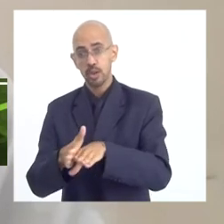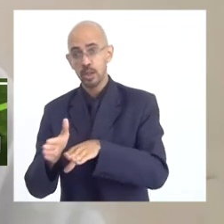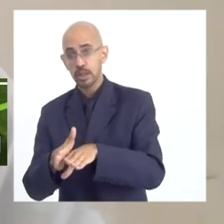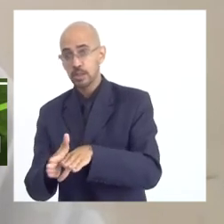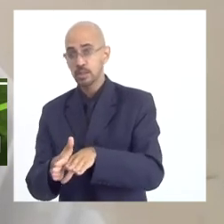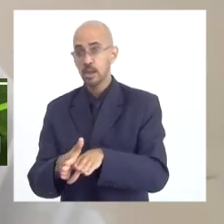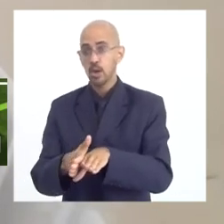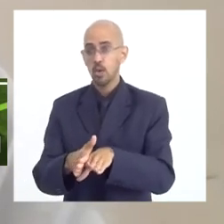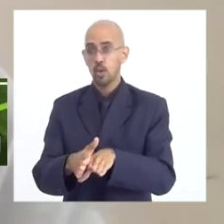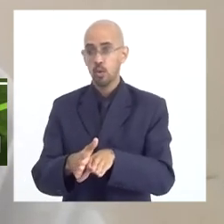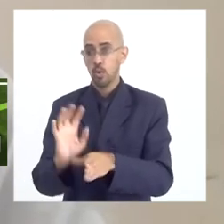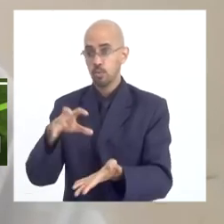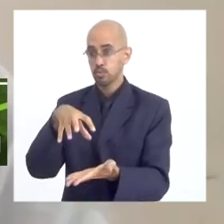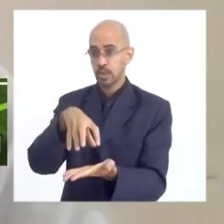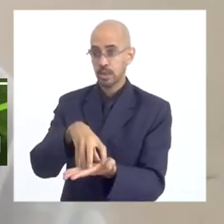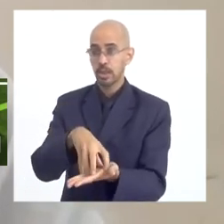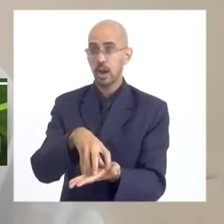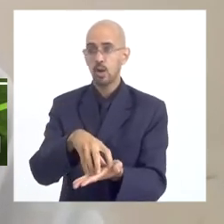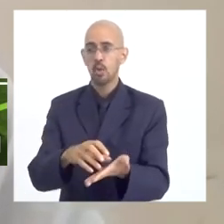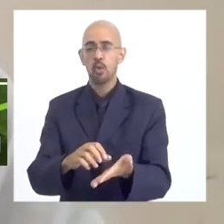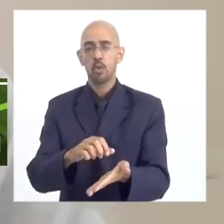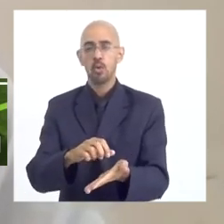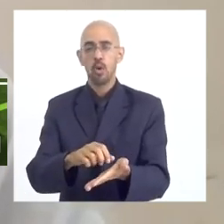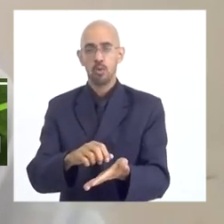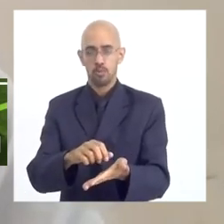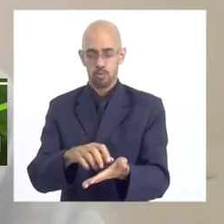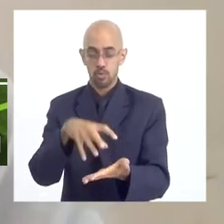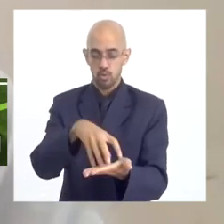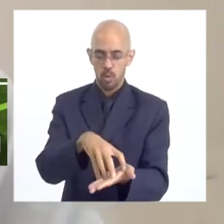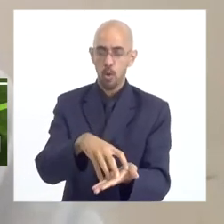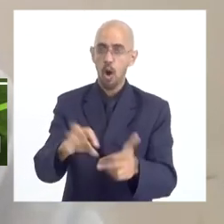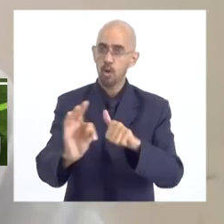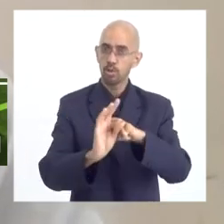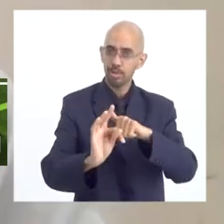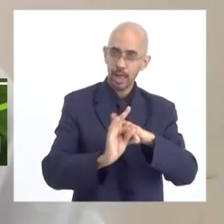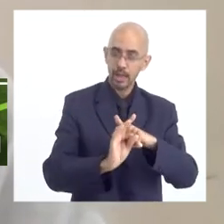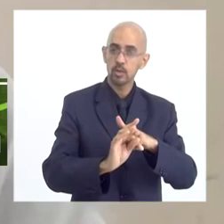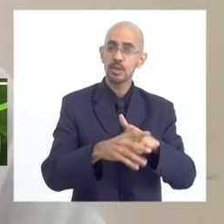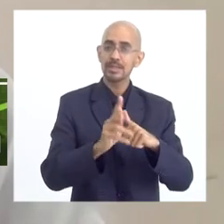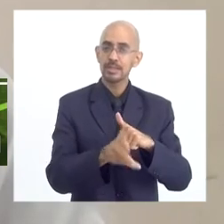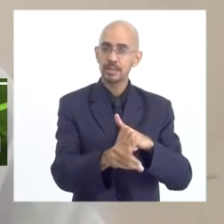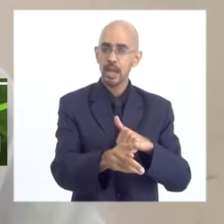central, órgão técnico, é sempre que se considere o IPCA